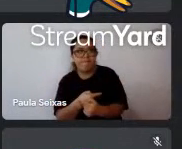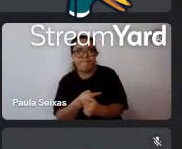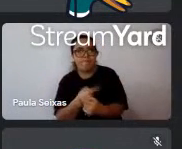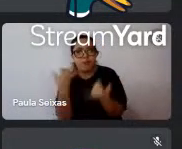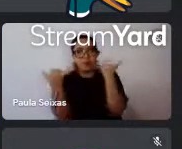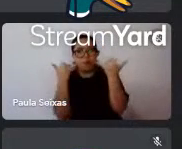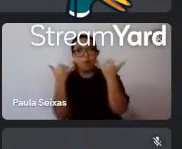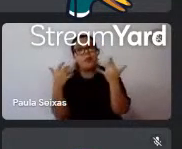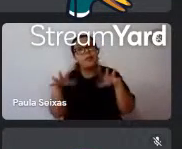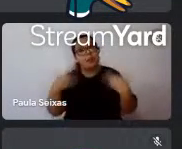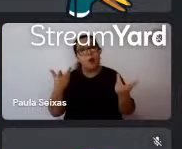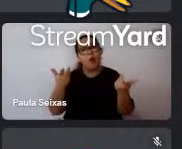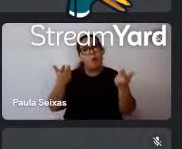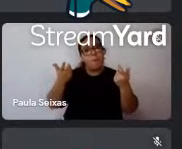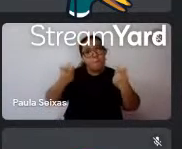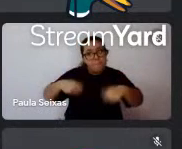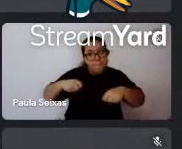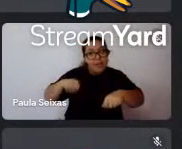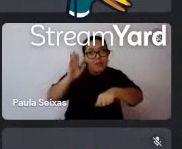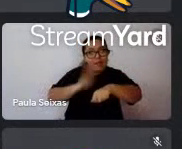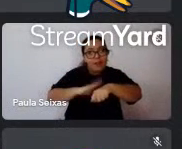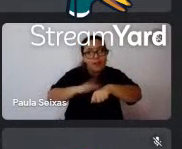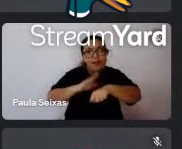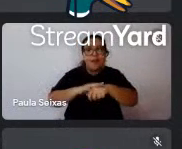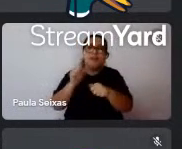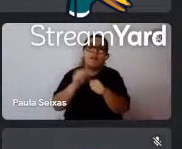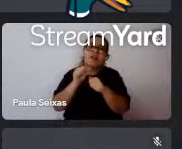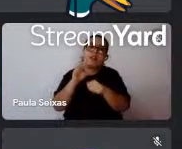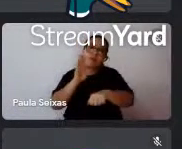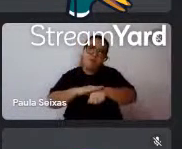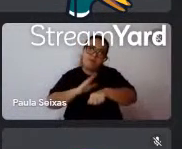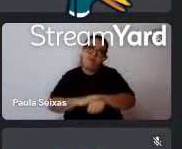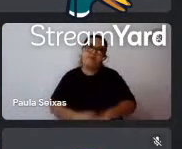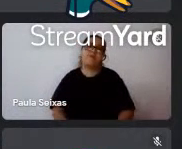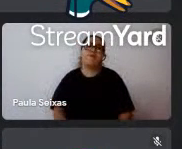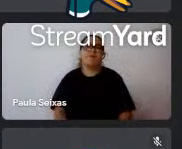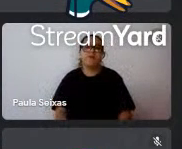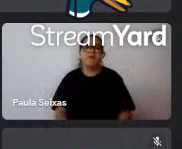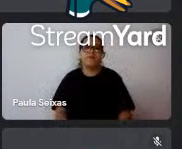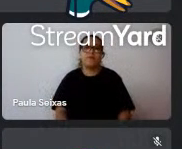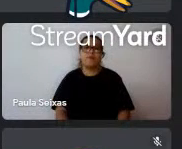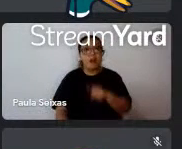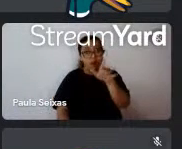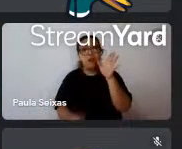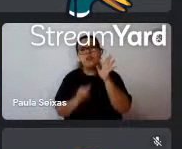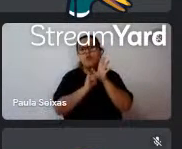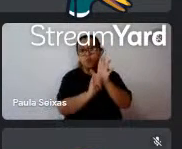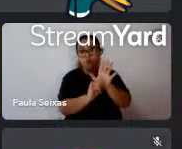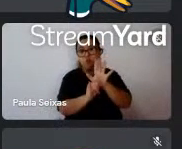Aqui nós temos um exemplo glosado, né, como está na tese.